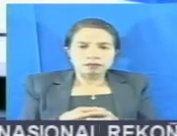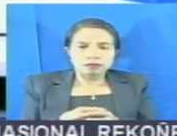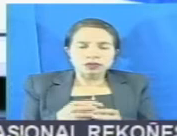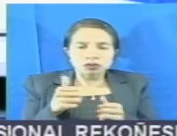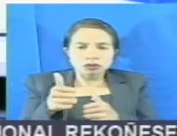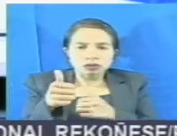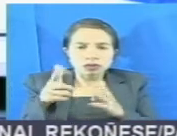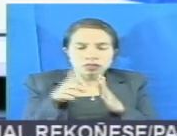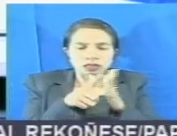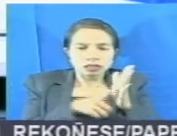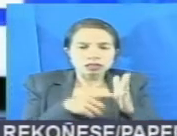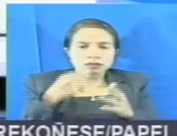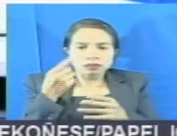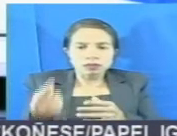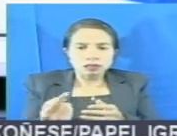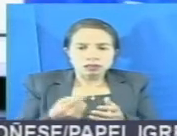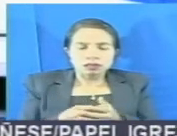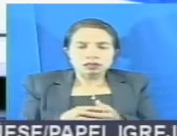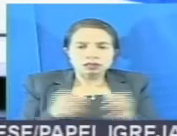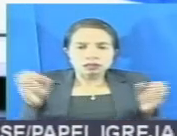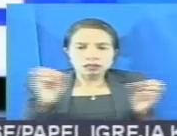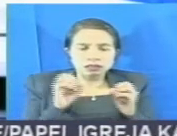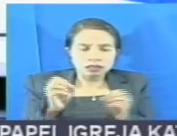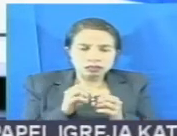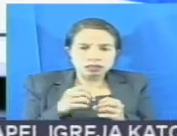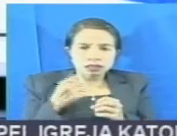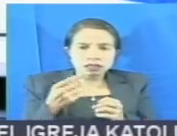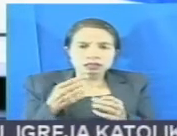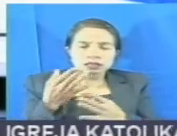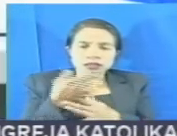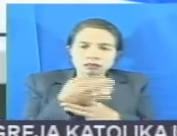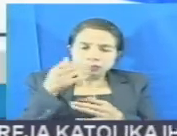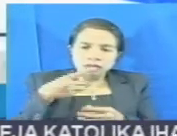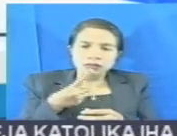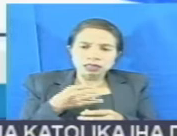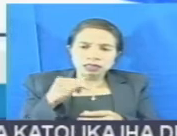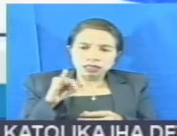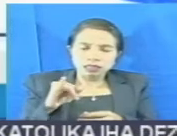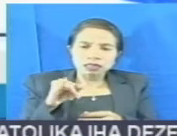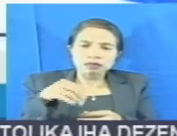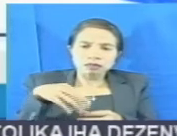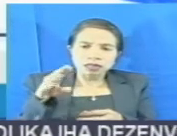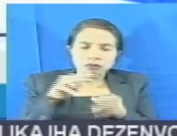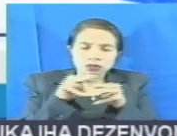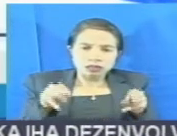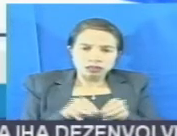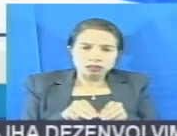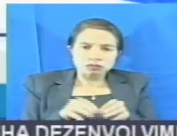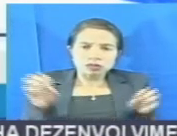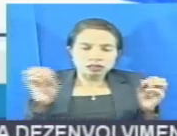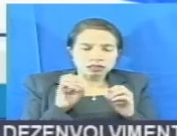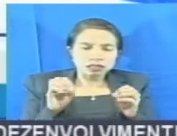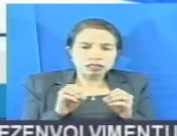tuir le hatet. Tamane be la significa quando ser liu na o sidili em ba municipio selo que la ia